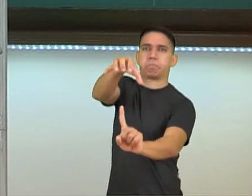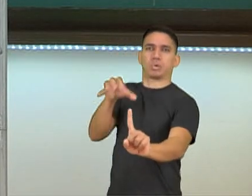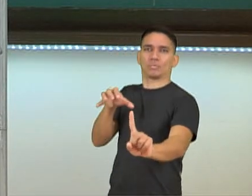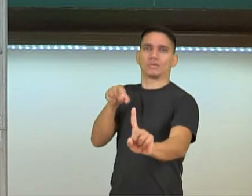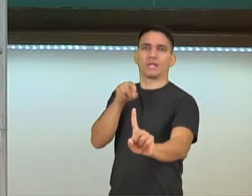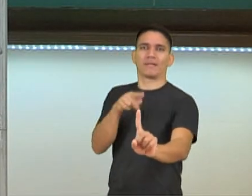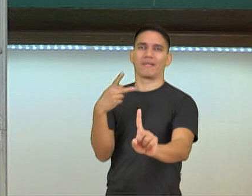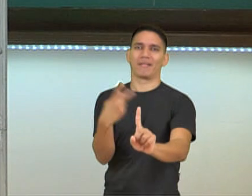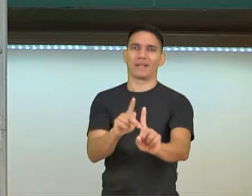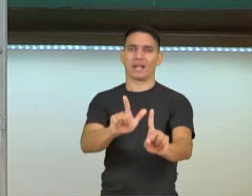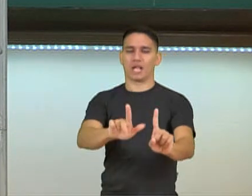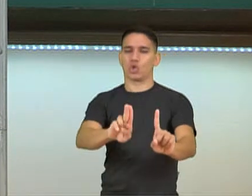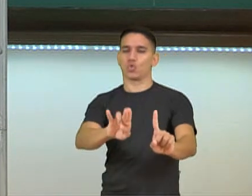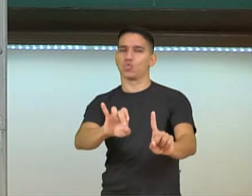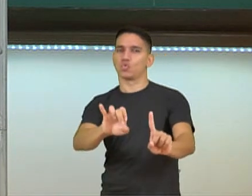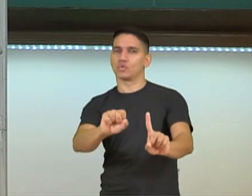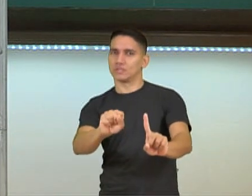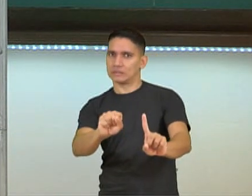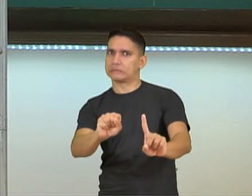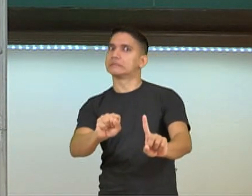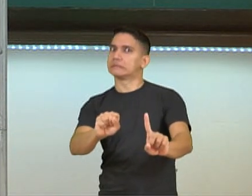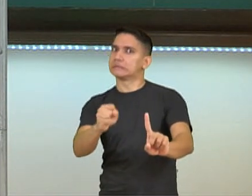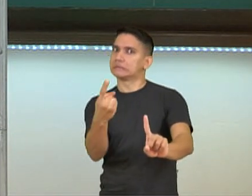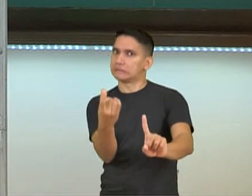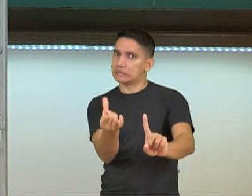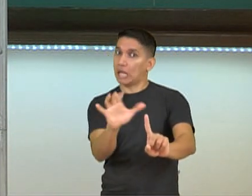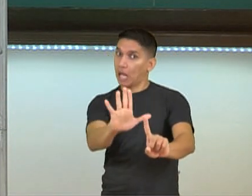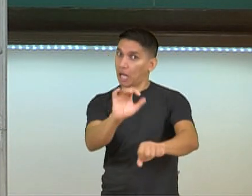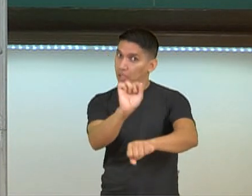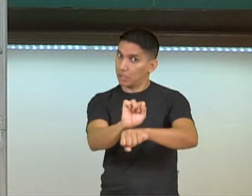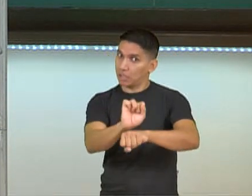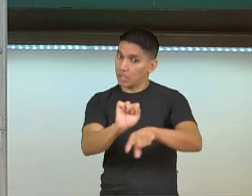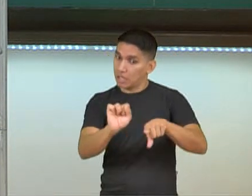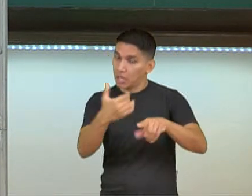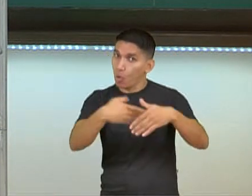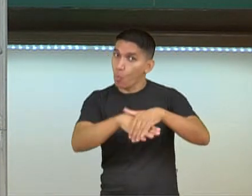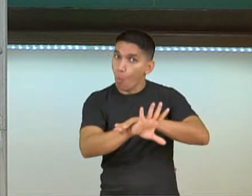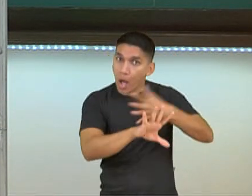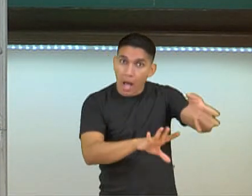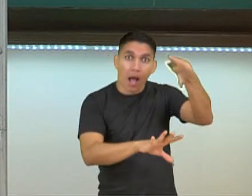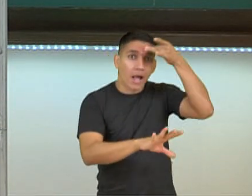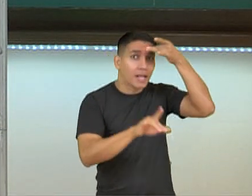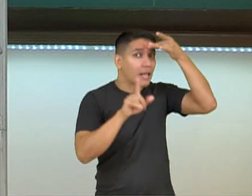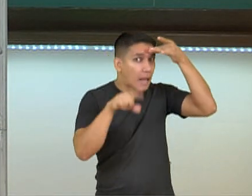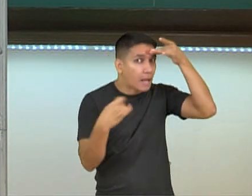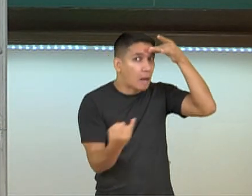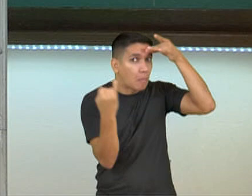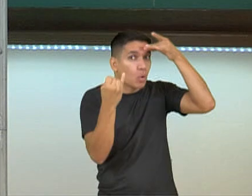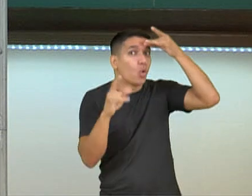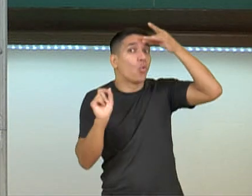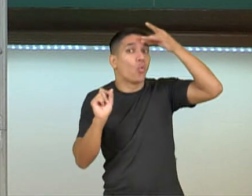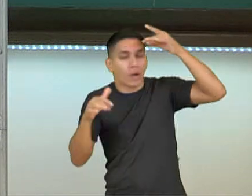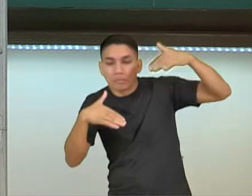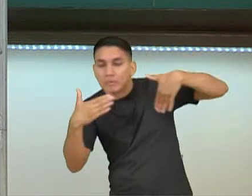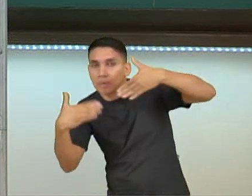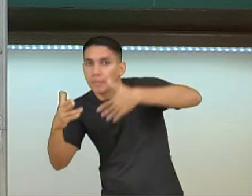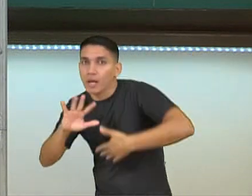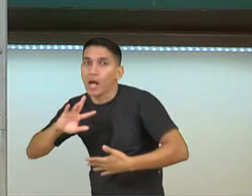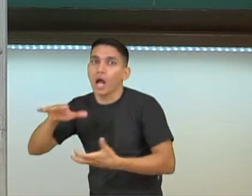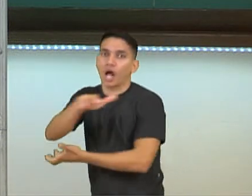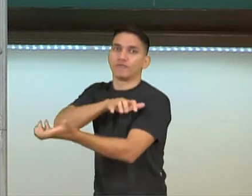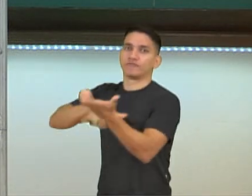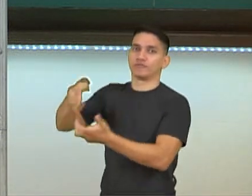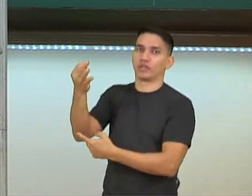Luís XVI. Segura aí essa informação, porque isso vai ser importante para o decorrer do que é a Revolução